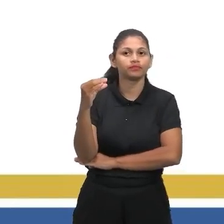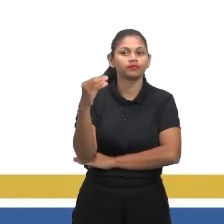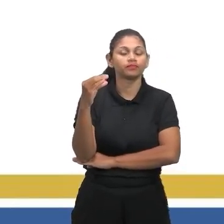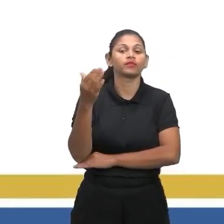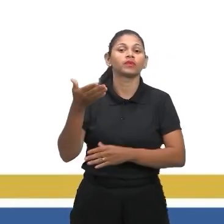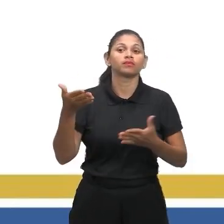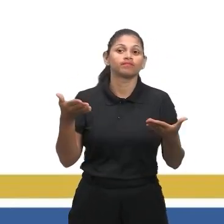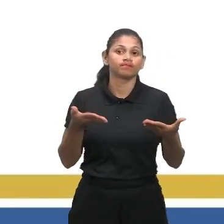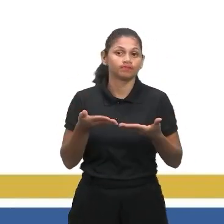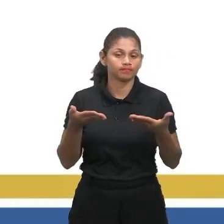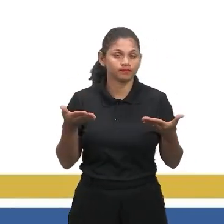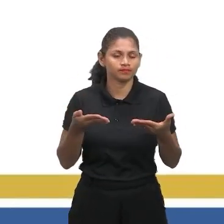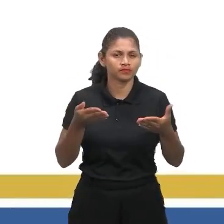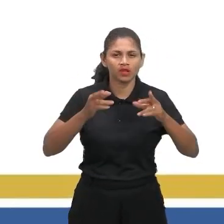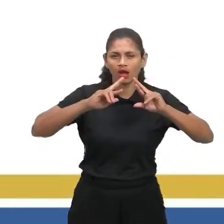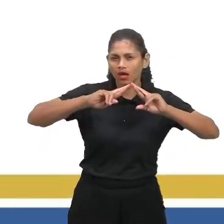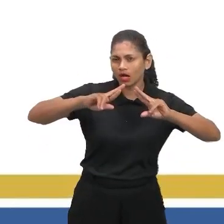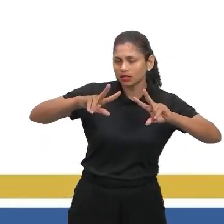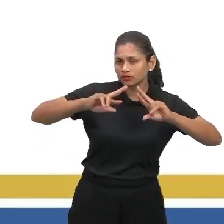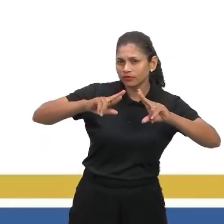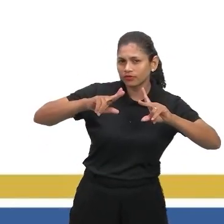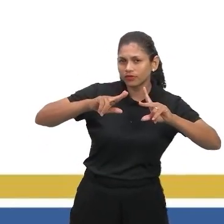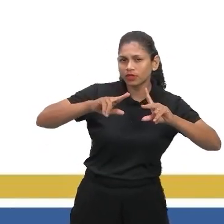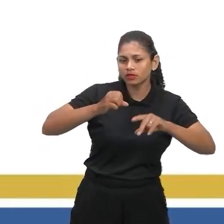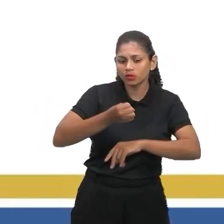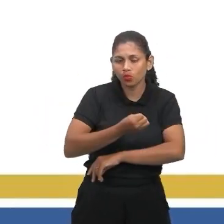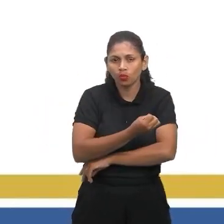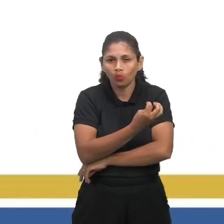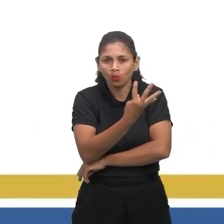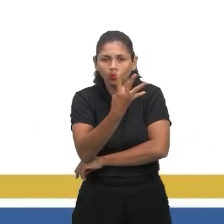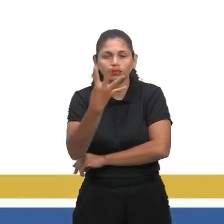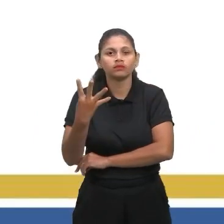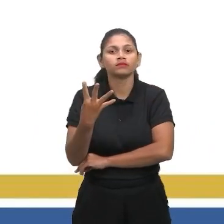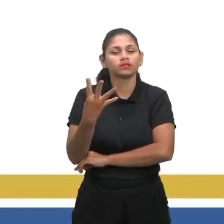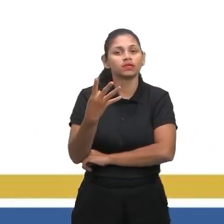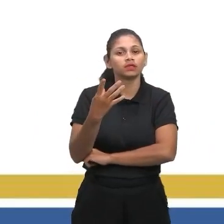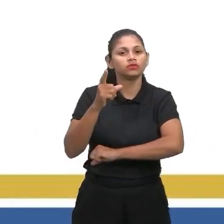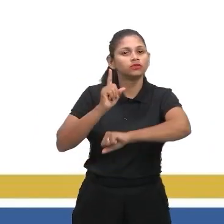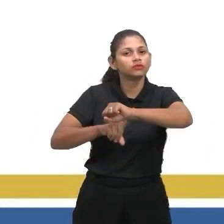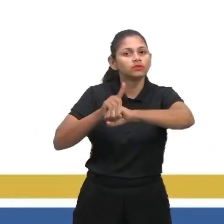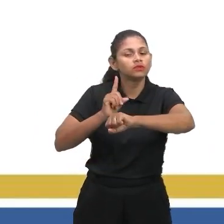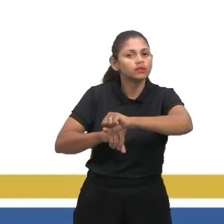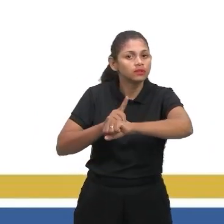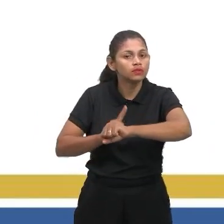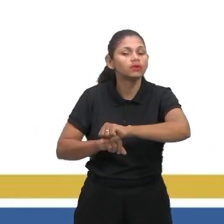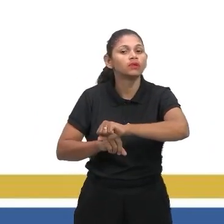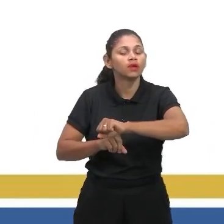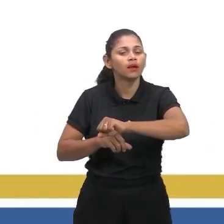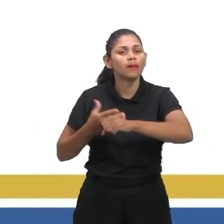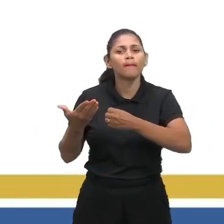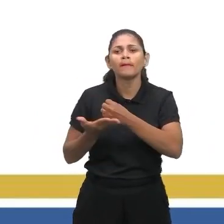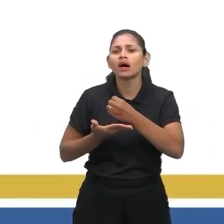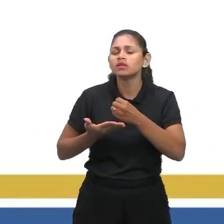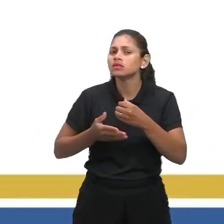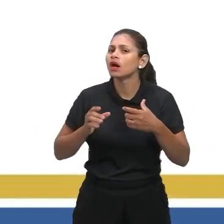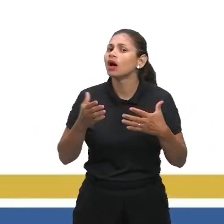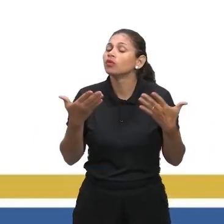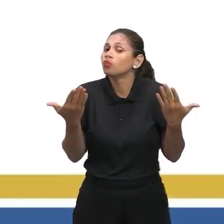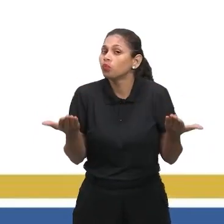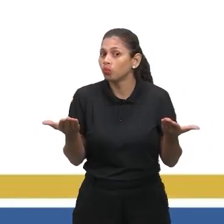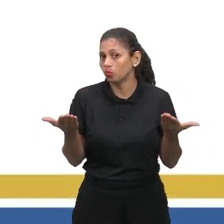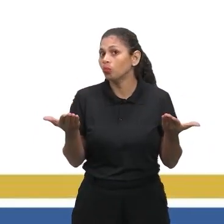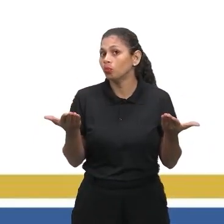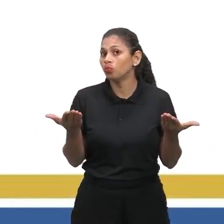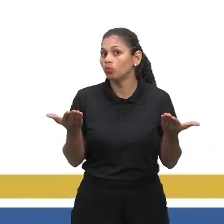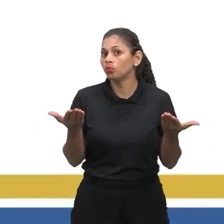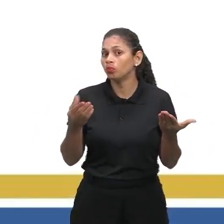vigente, a diferença na contagem de tempo entre o ano solar real e o ano solar calculado pelos maias é D. Ou seja, eu estou